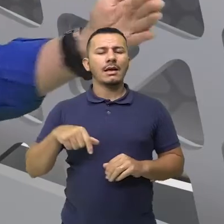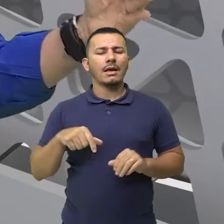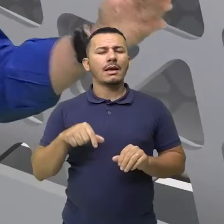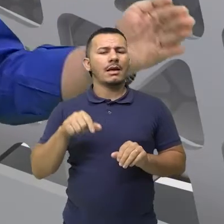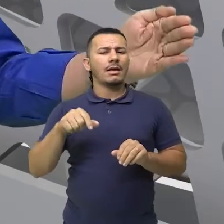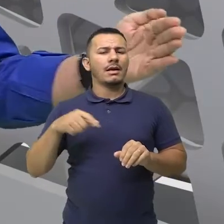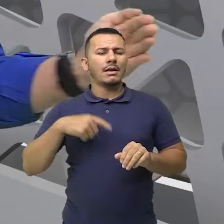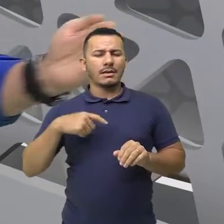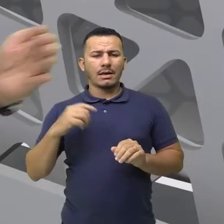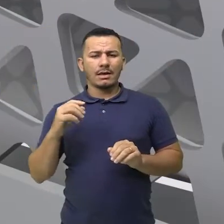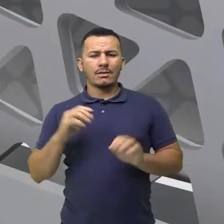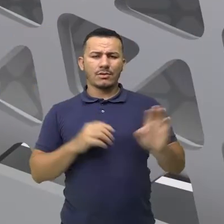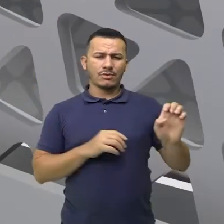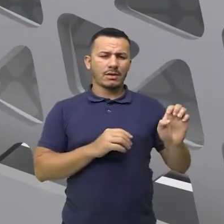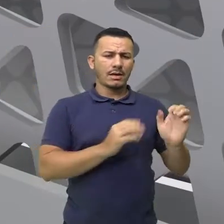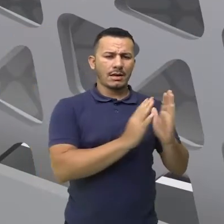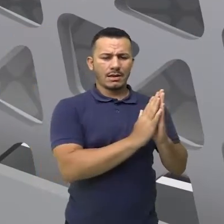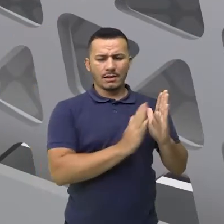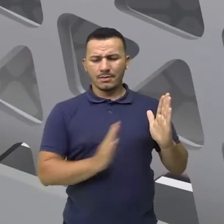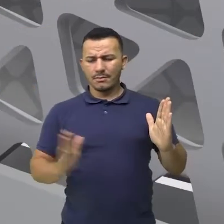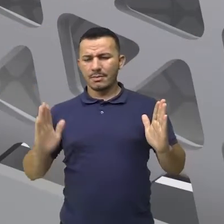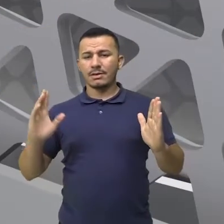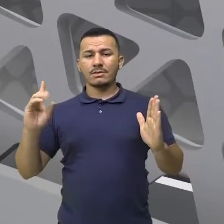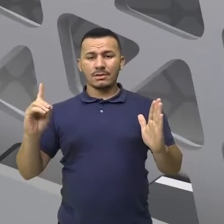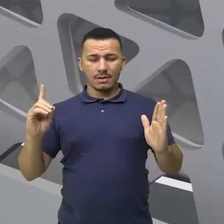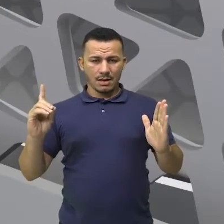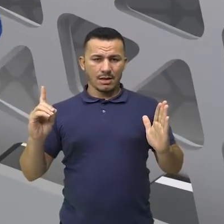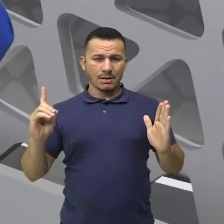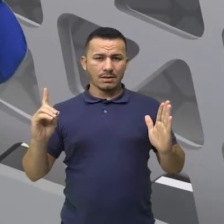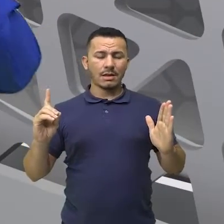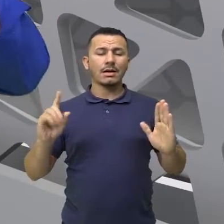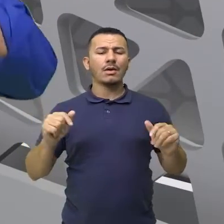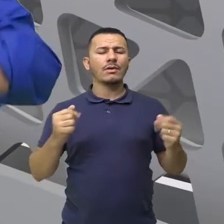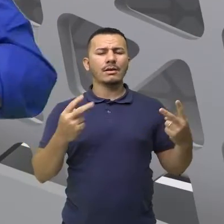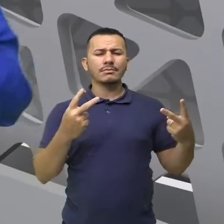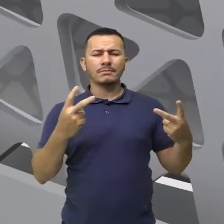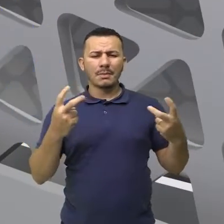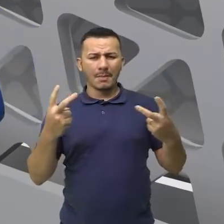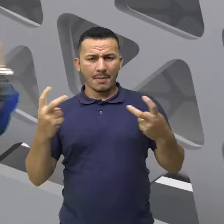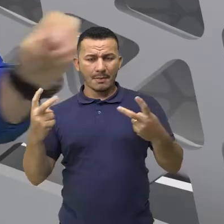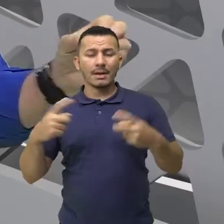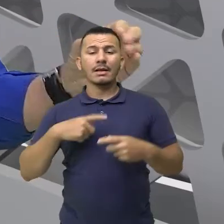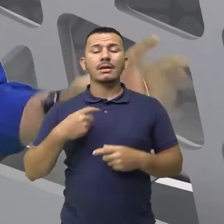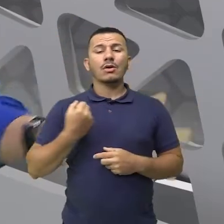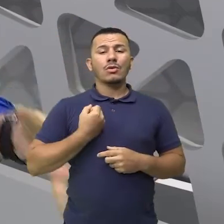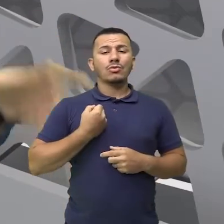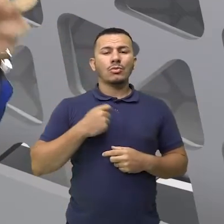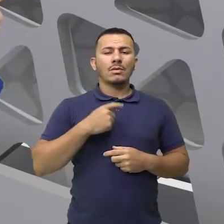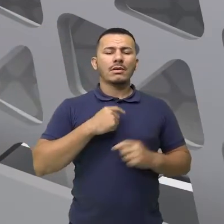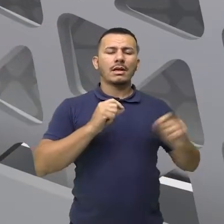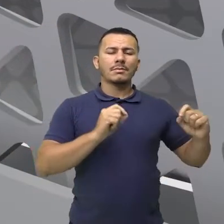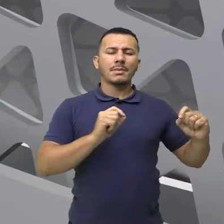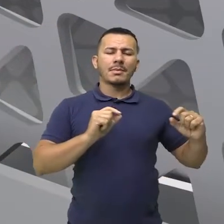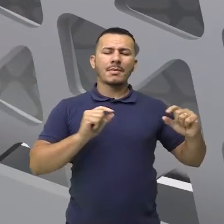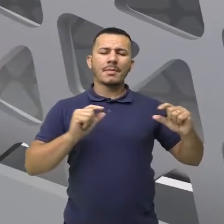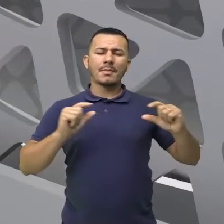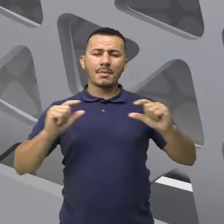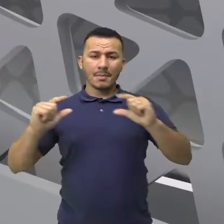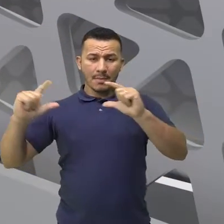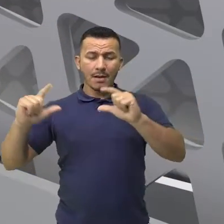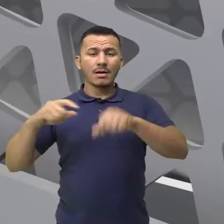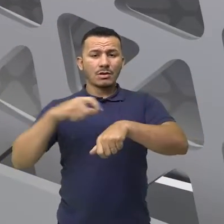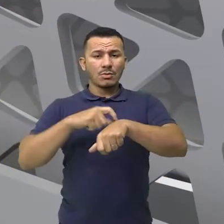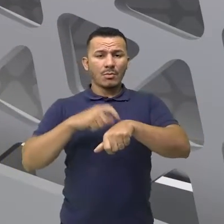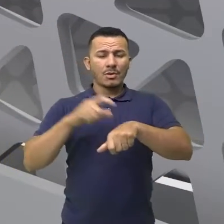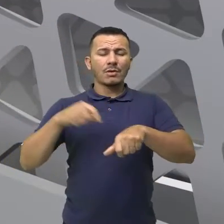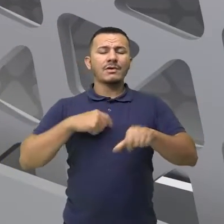transitarmos, né, da esquerda para a direita, é para nós observarmos que os números crescem à medida que você